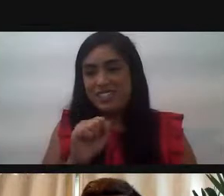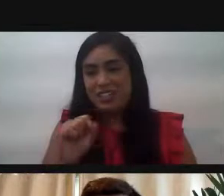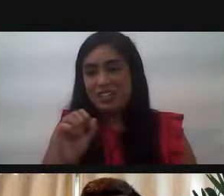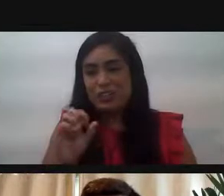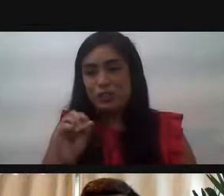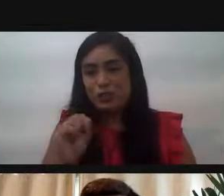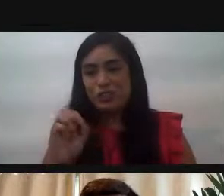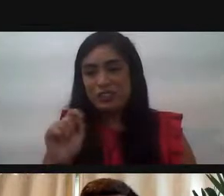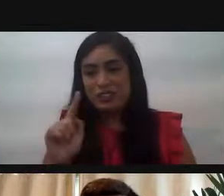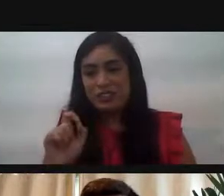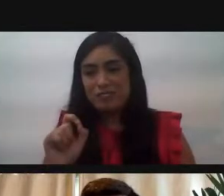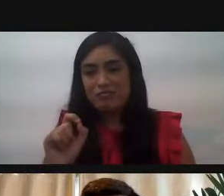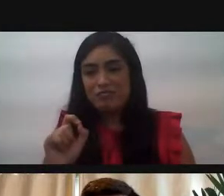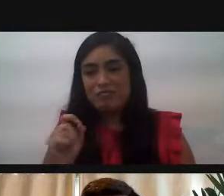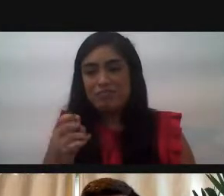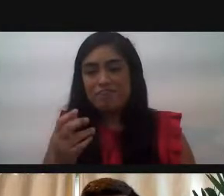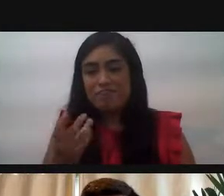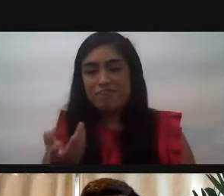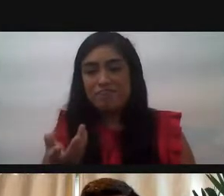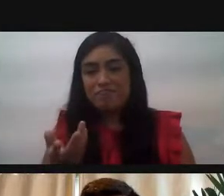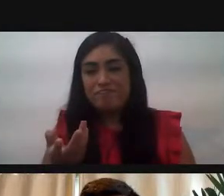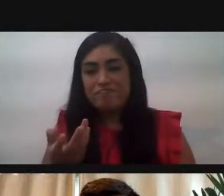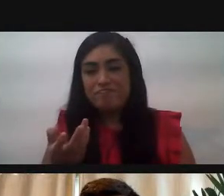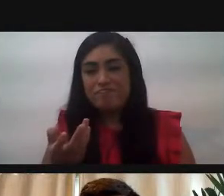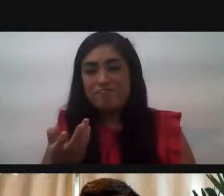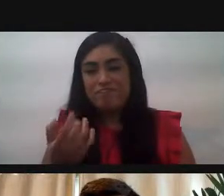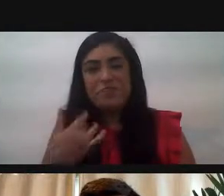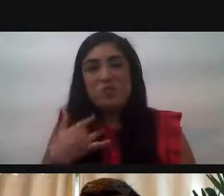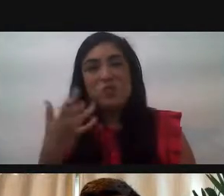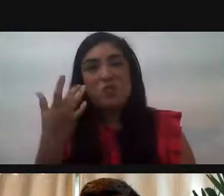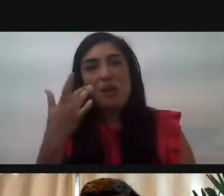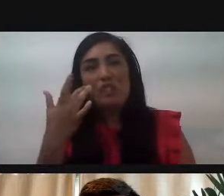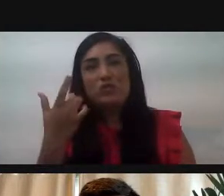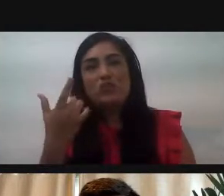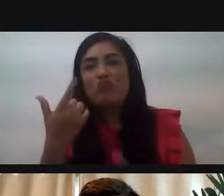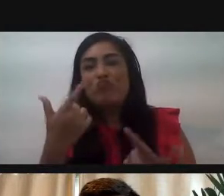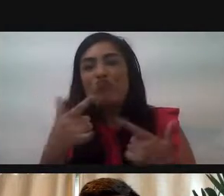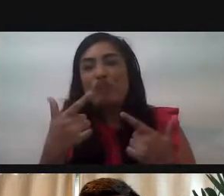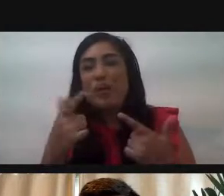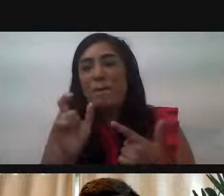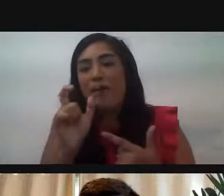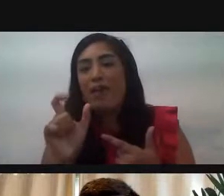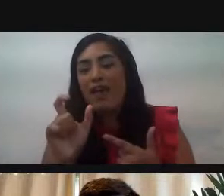muito. Já disse que precisa, assim, eu acho.